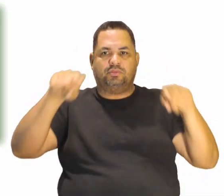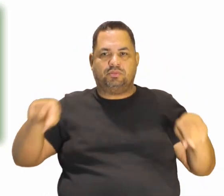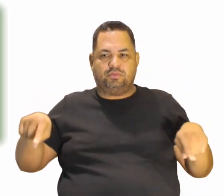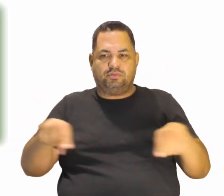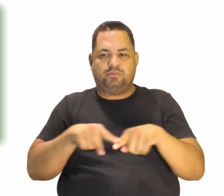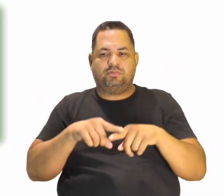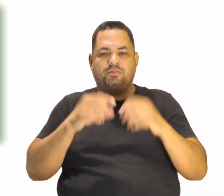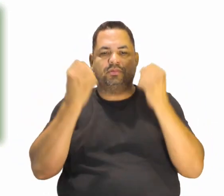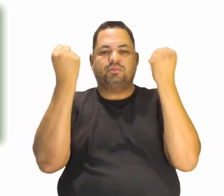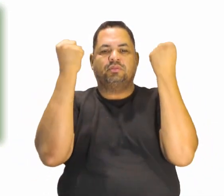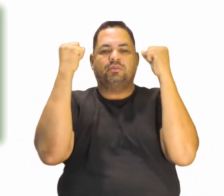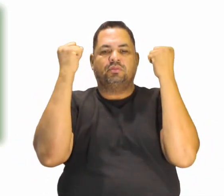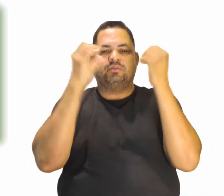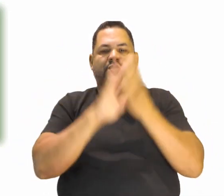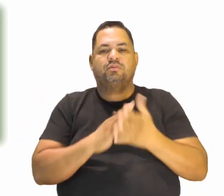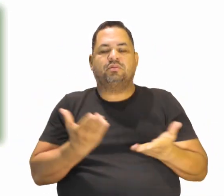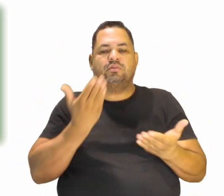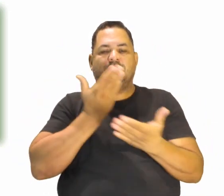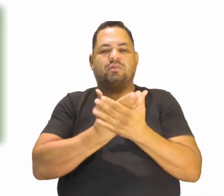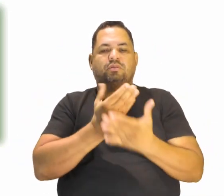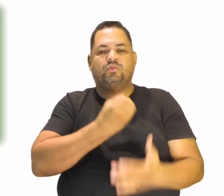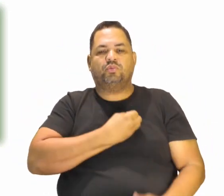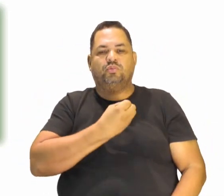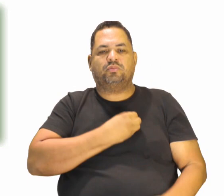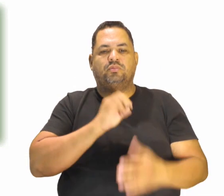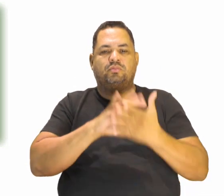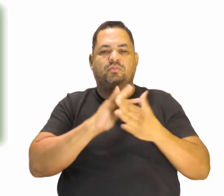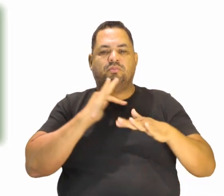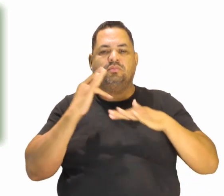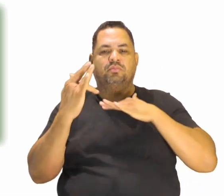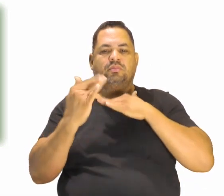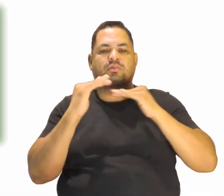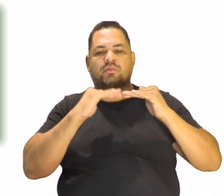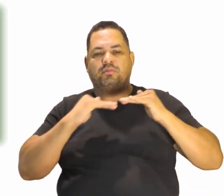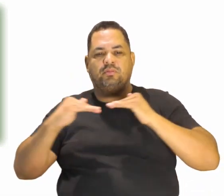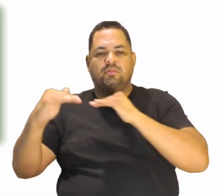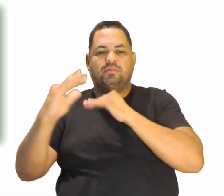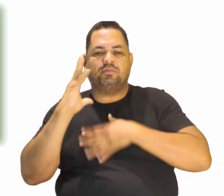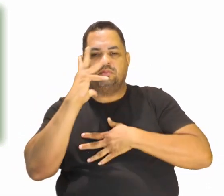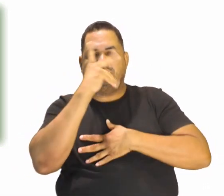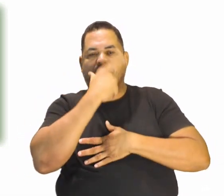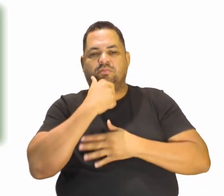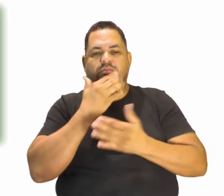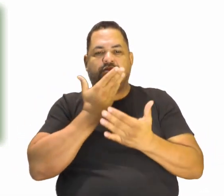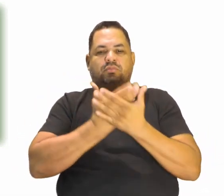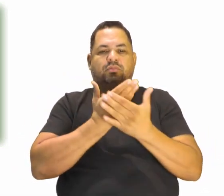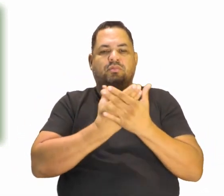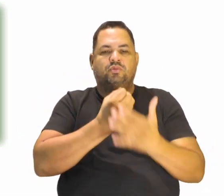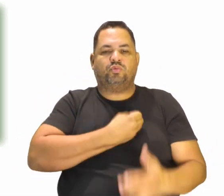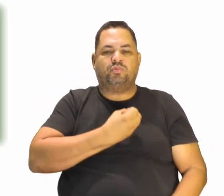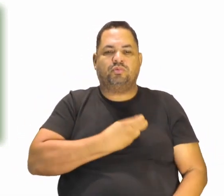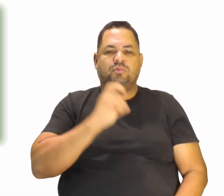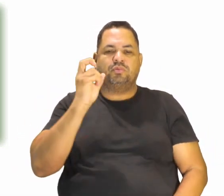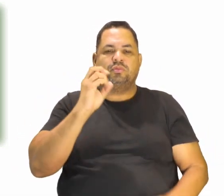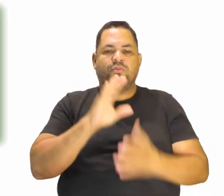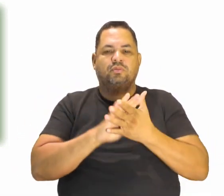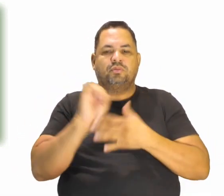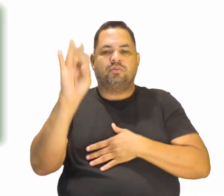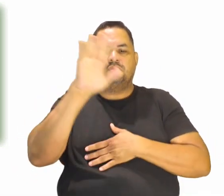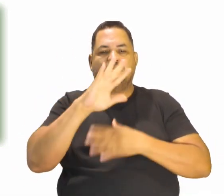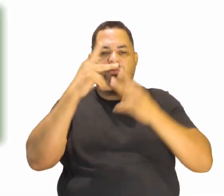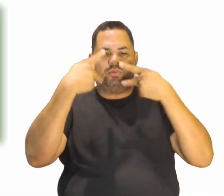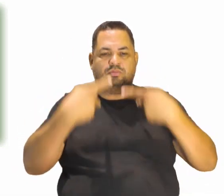física. Aula 4, mídia e padrões de beleza. E a aula 5, imagem corporal e